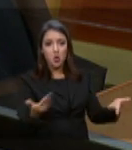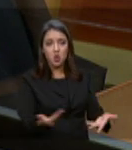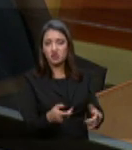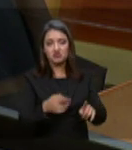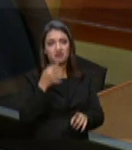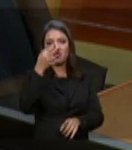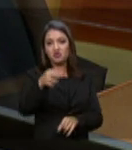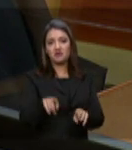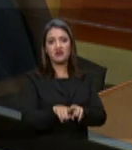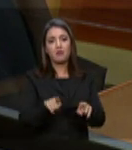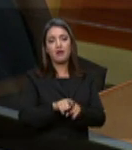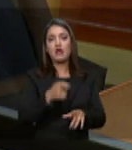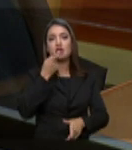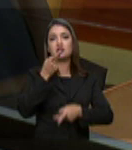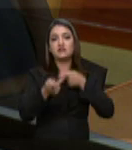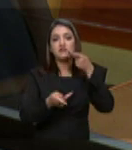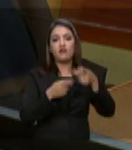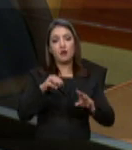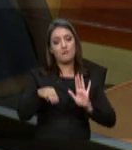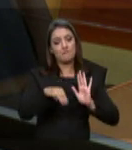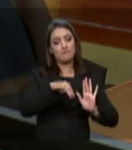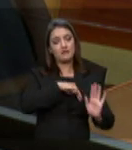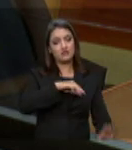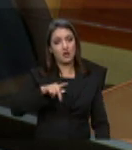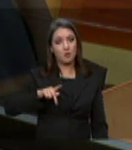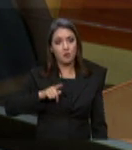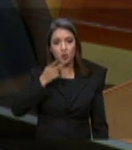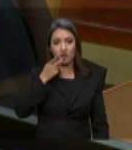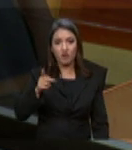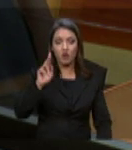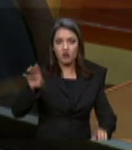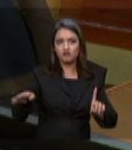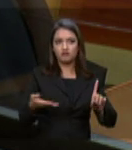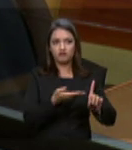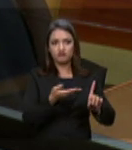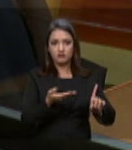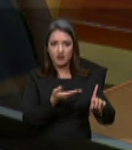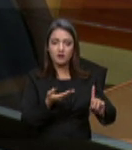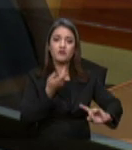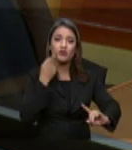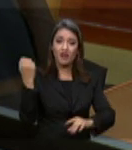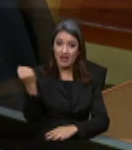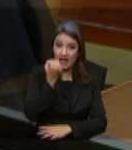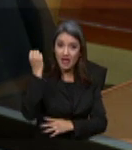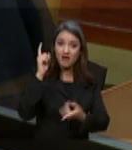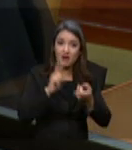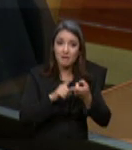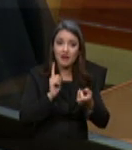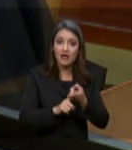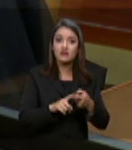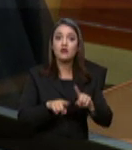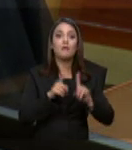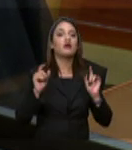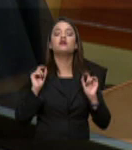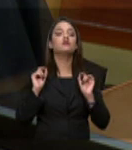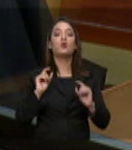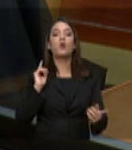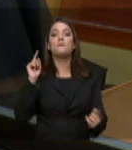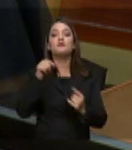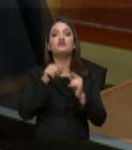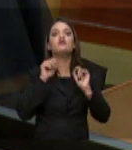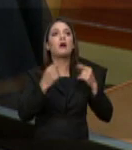mais futuro as expressões citadas pelo Ministério Público Federal como de autoria do denunciado consideradas grave ameaça pretendeu